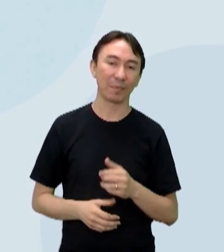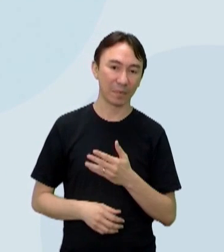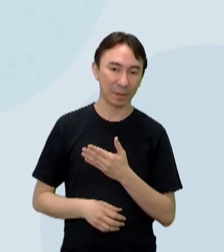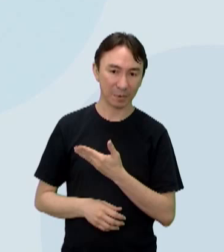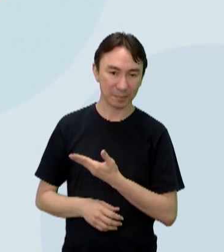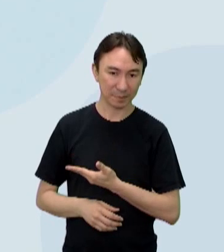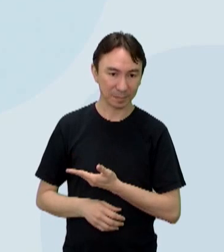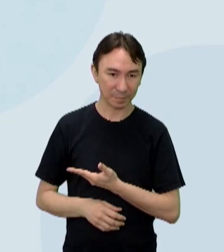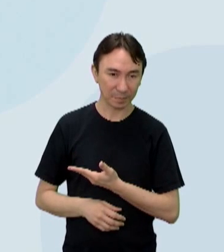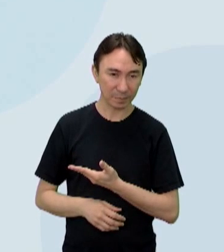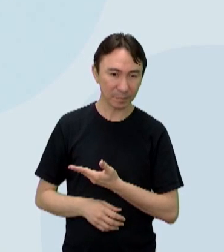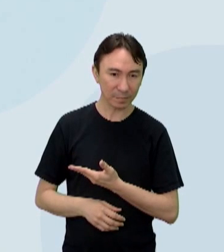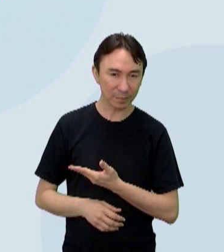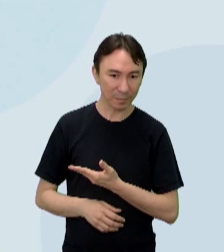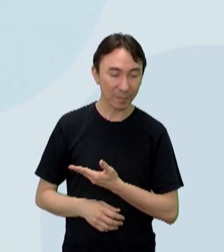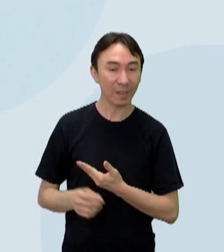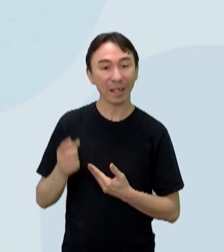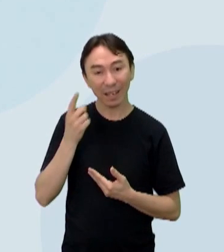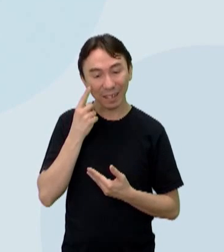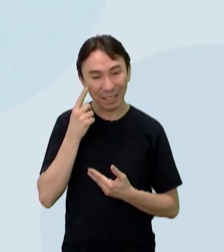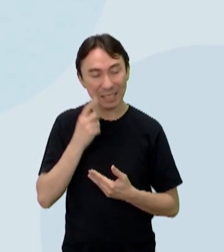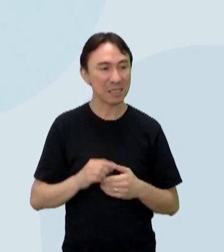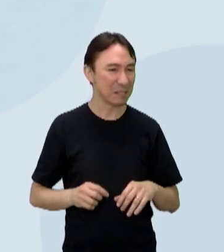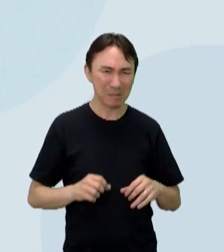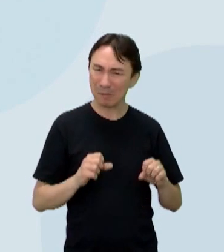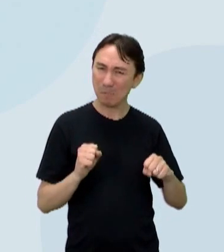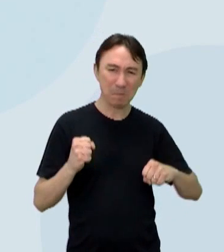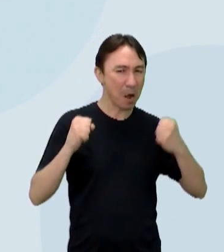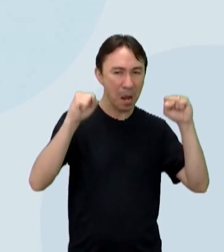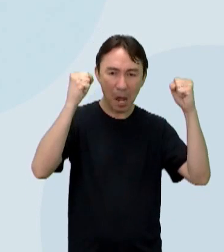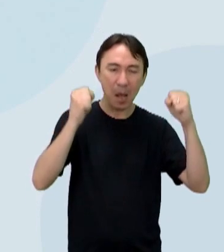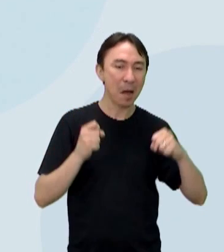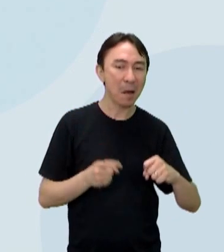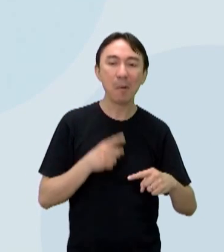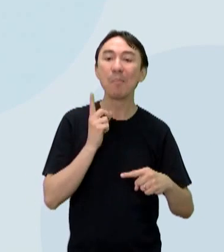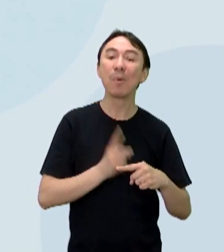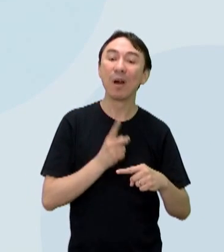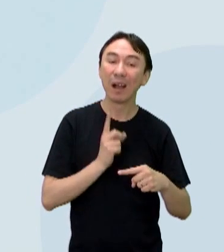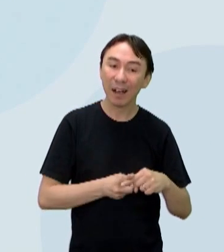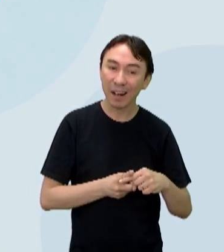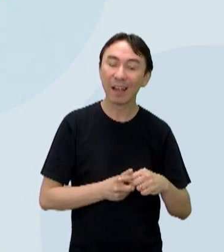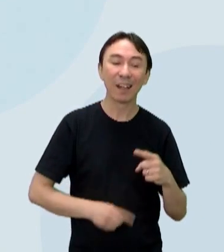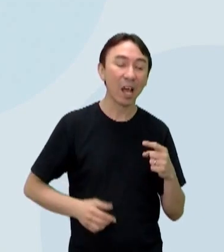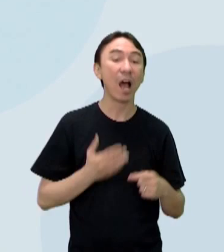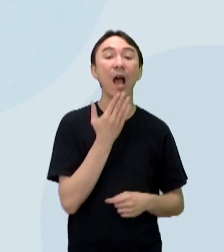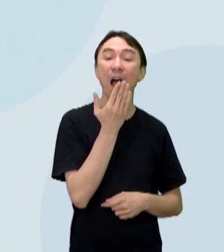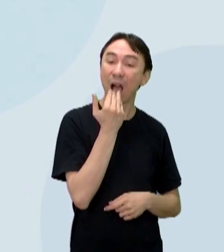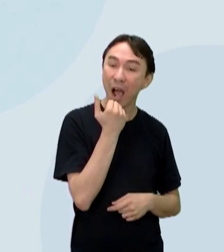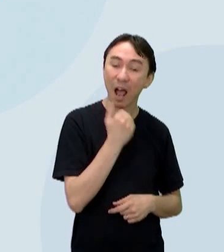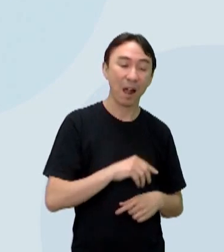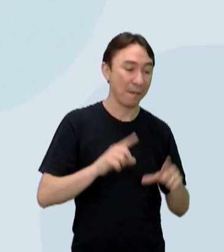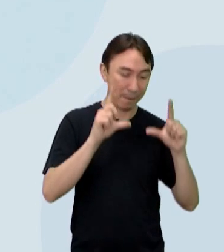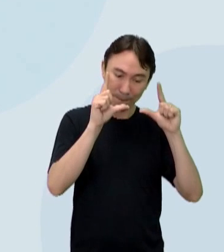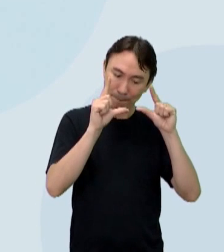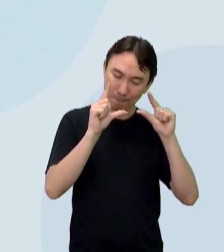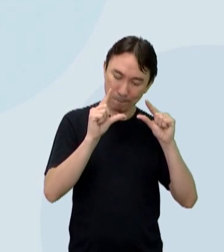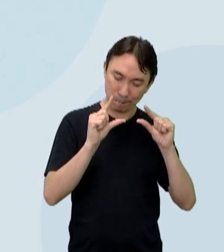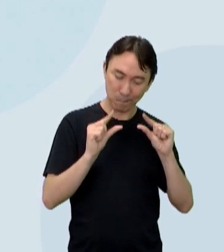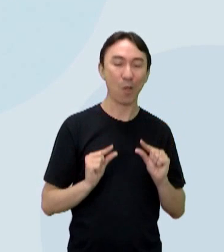Ó, a tripulação começou a se rebelar, pois, né? Ou porque os mantimentos já